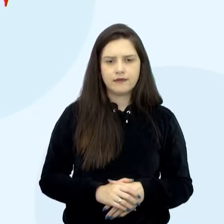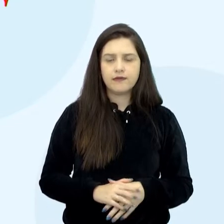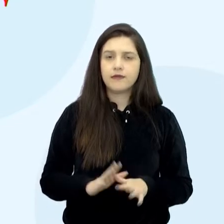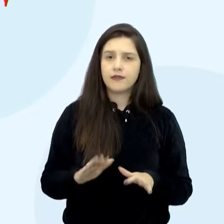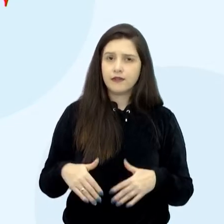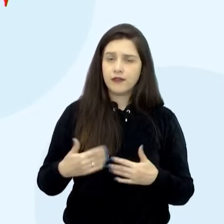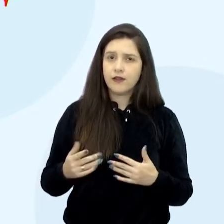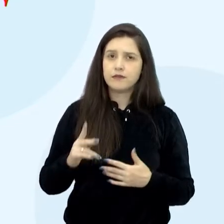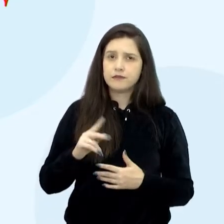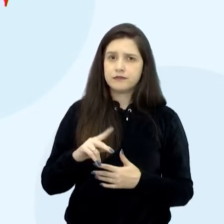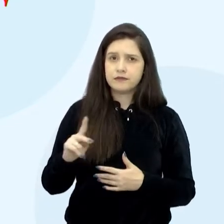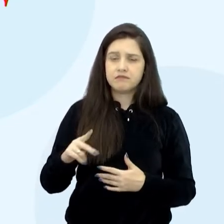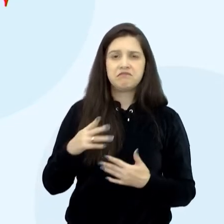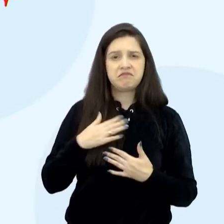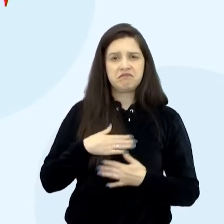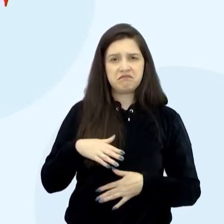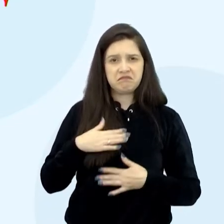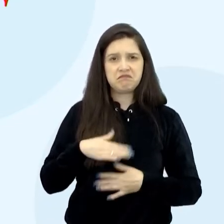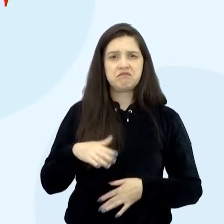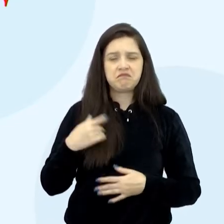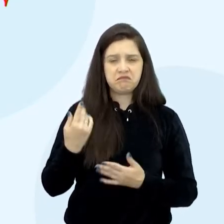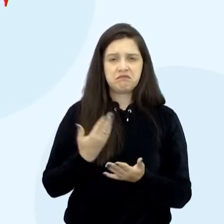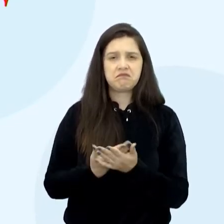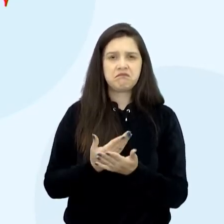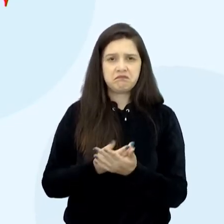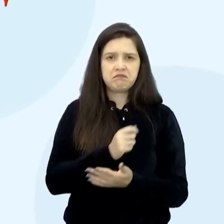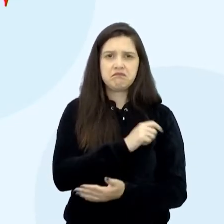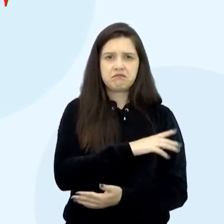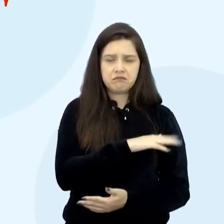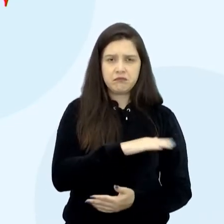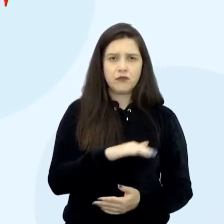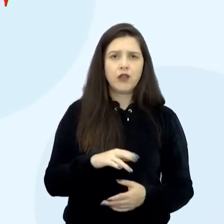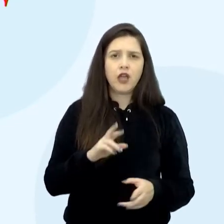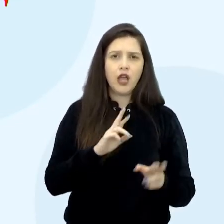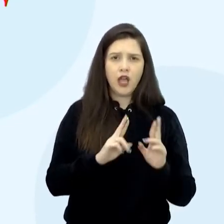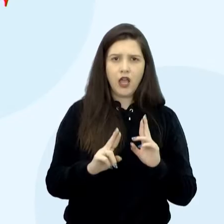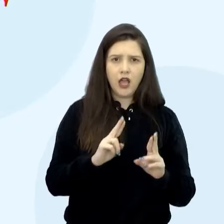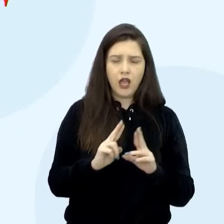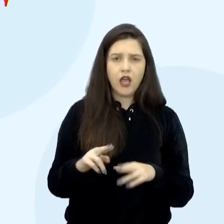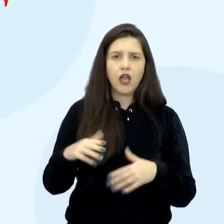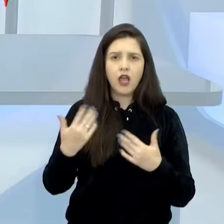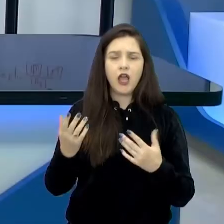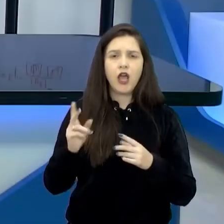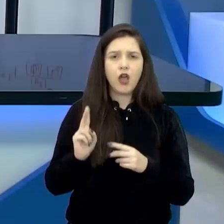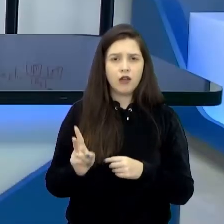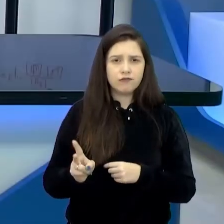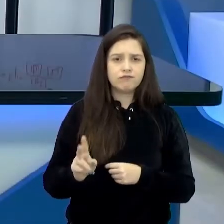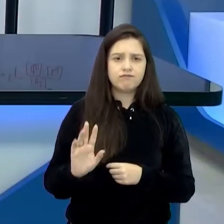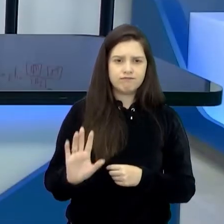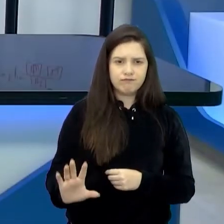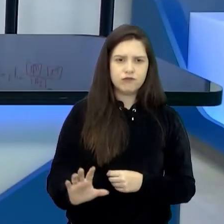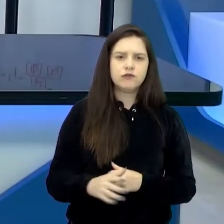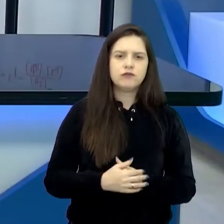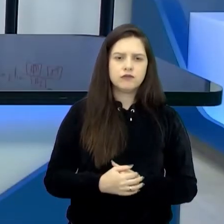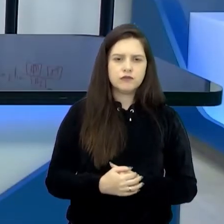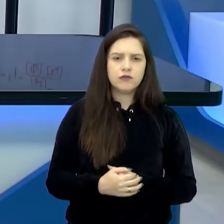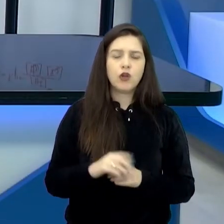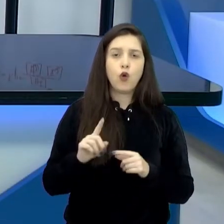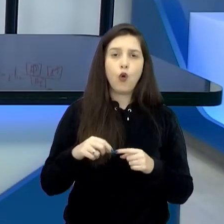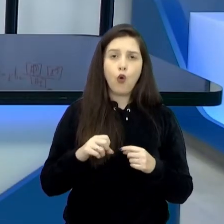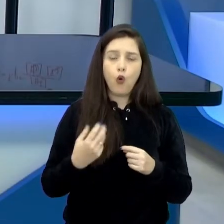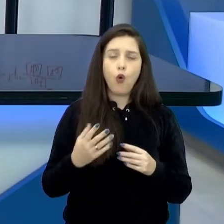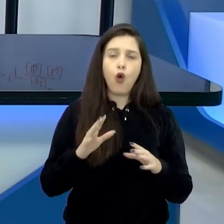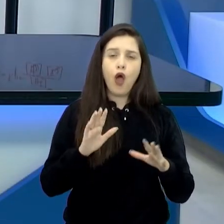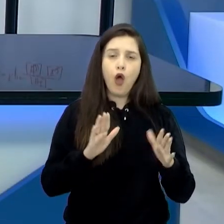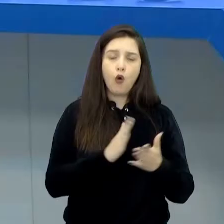Professora, acho que aí foi tranquilo, né, para os nossos estudantes com relação à constante, né, tanto de pressão